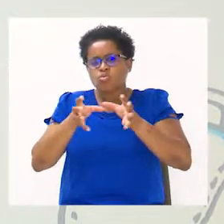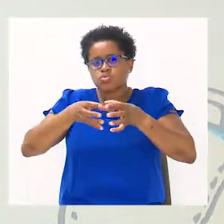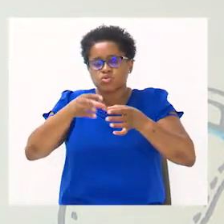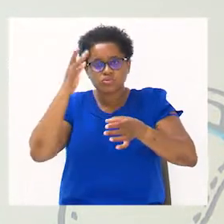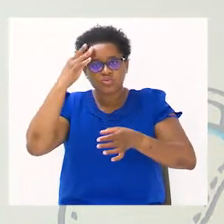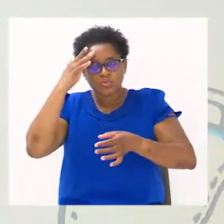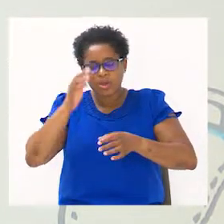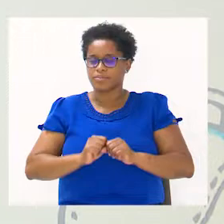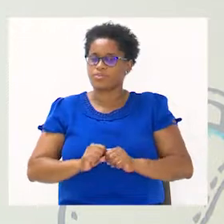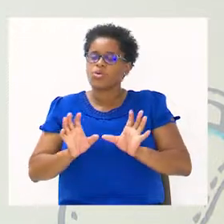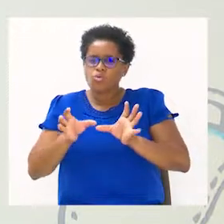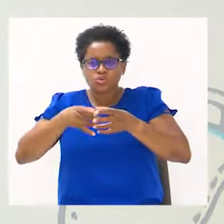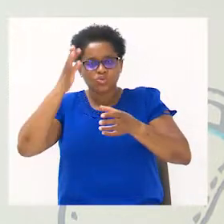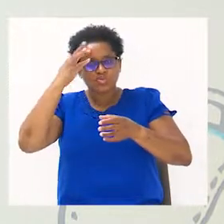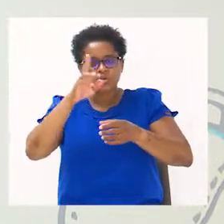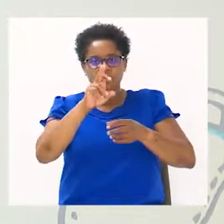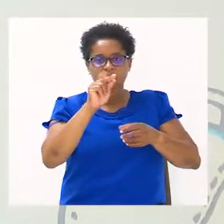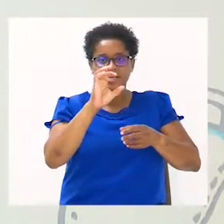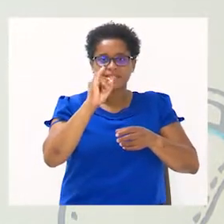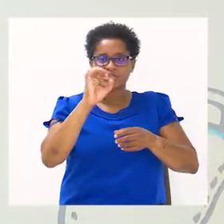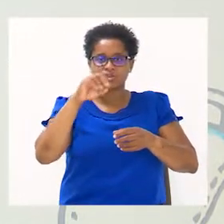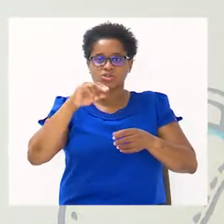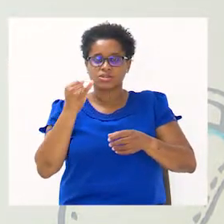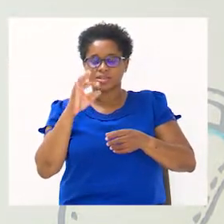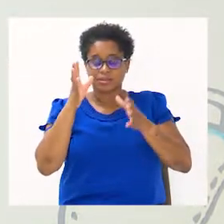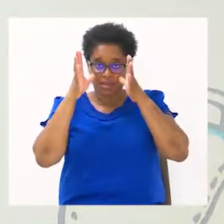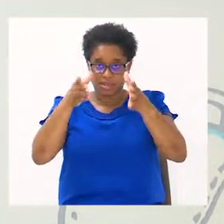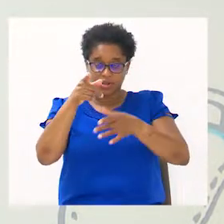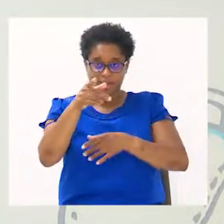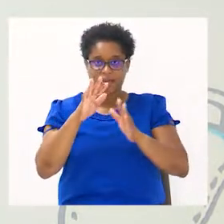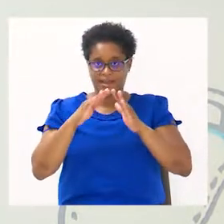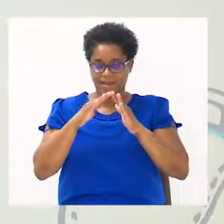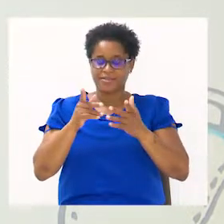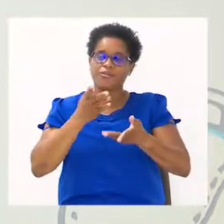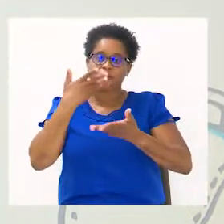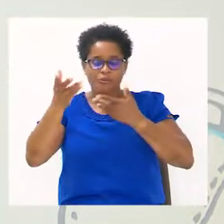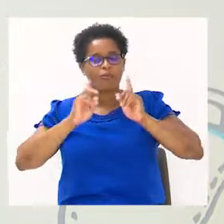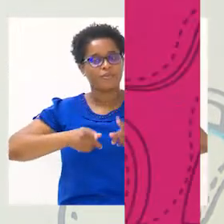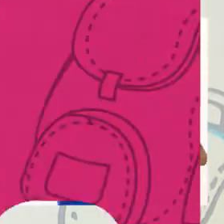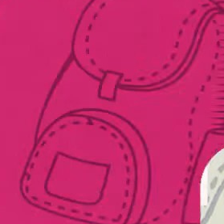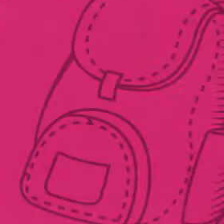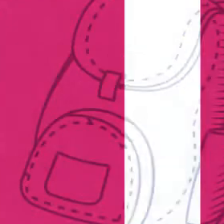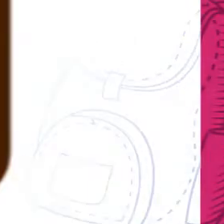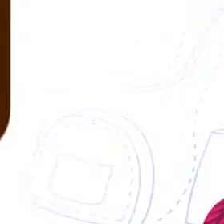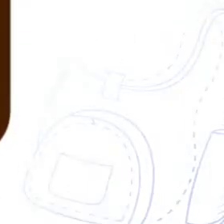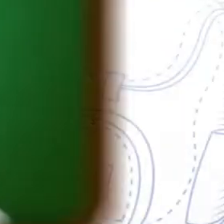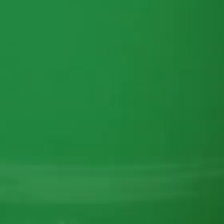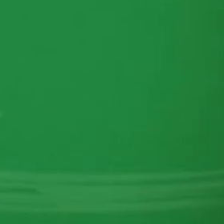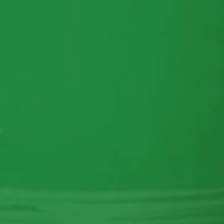conjunto dos números racionais. Então, preste atenção ali em casa. Vamos começar?